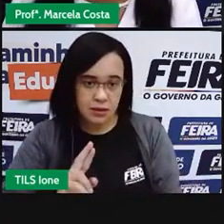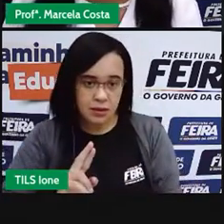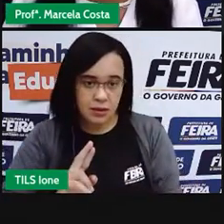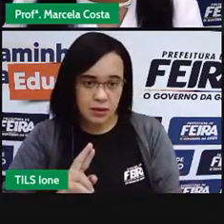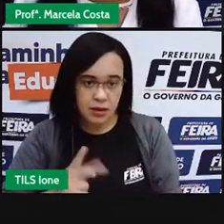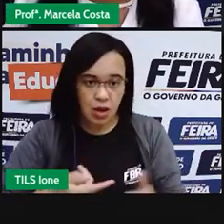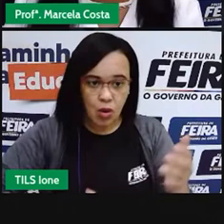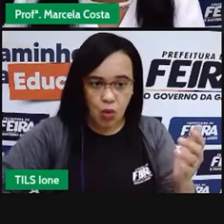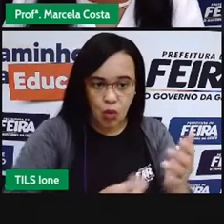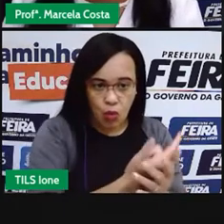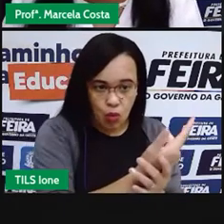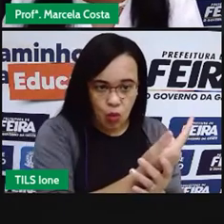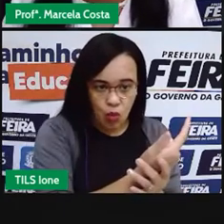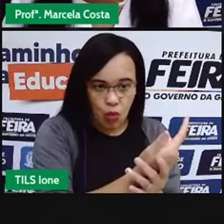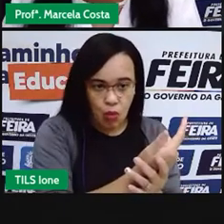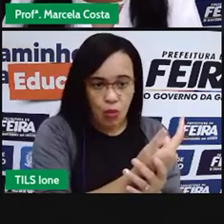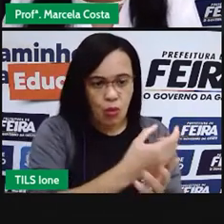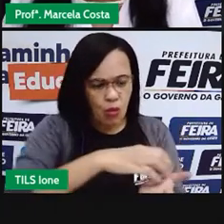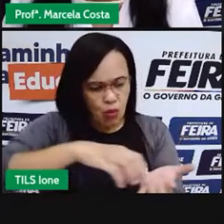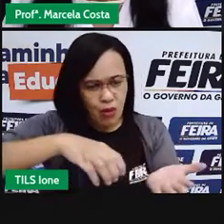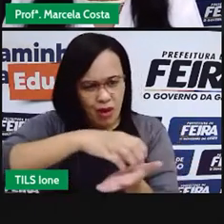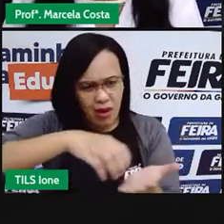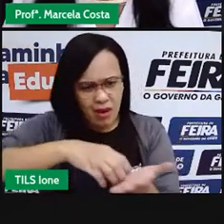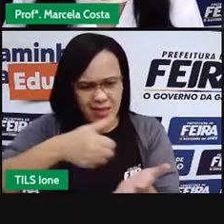para ele comprar um carrinho que custa 10?